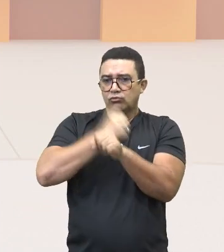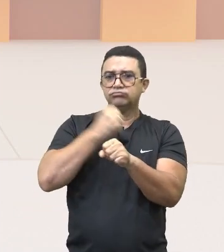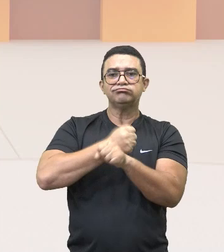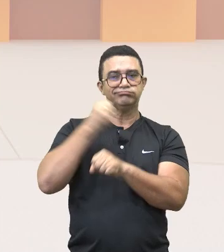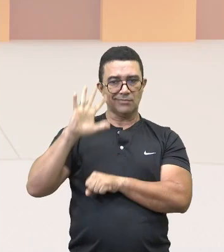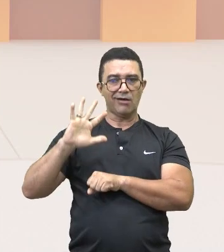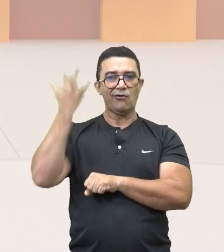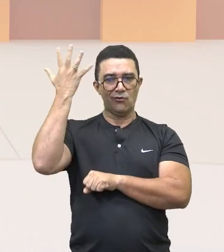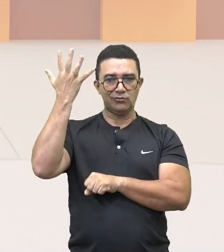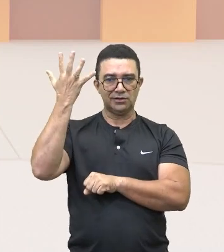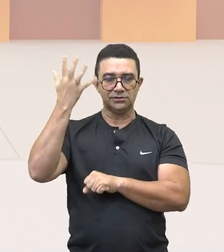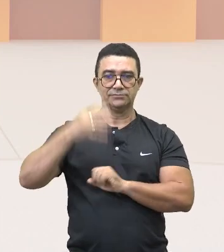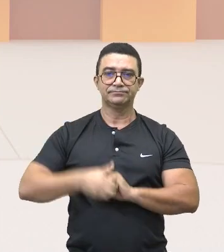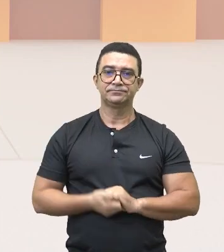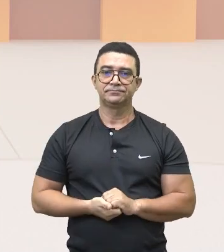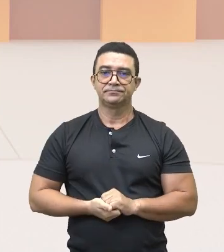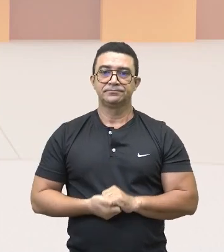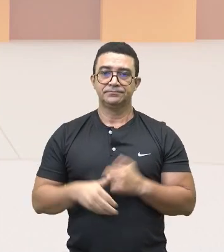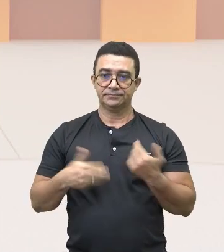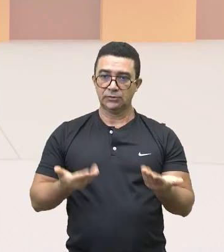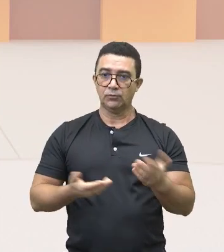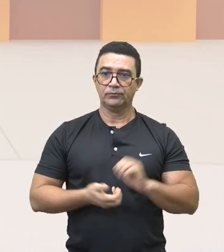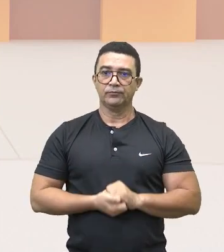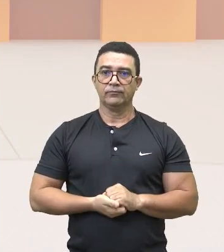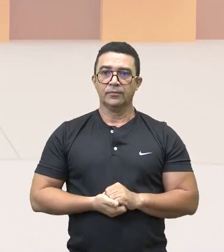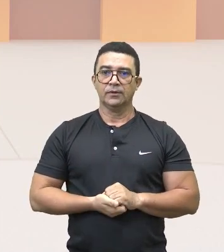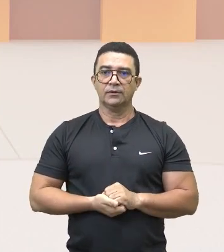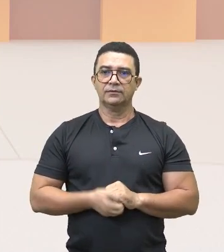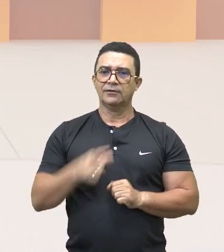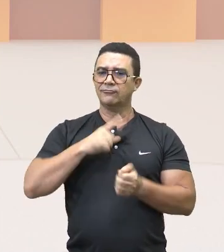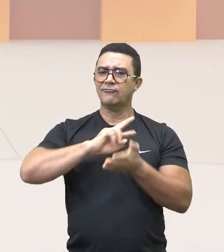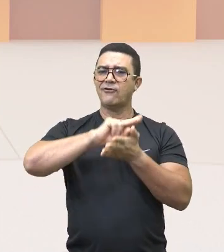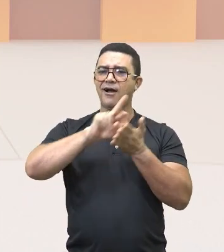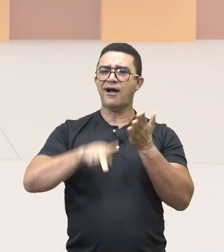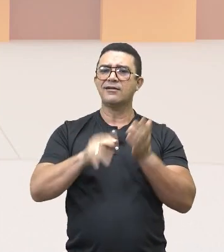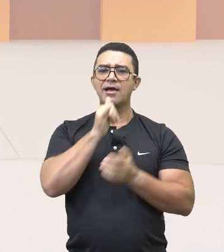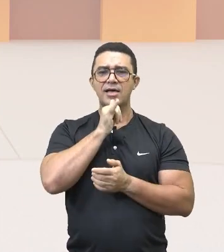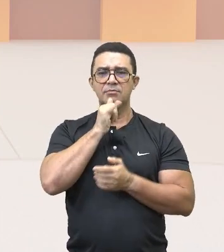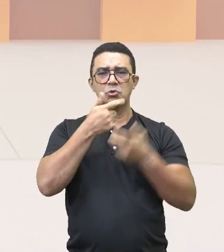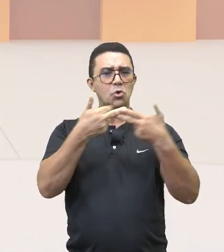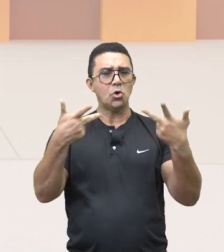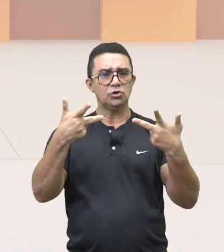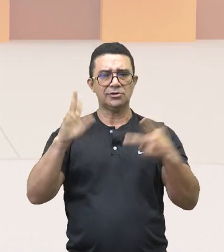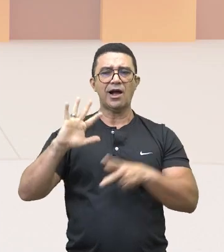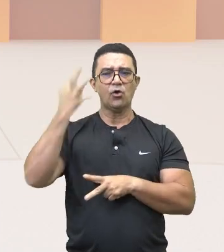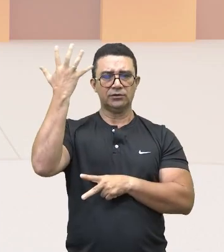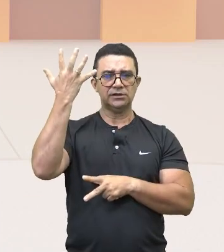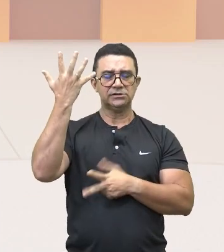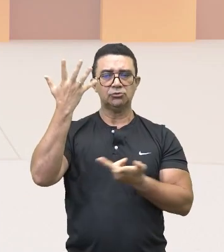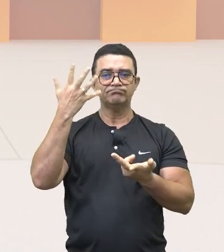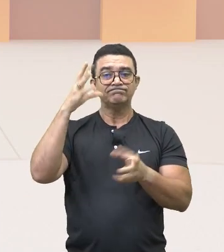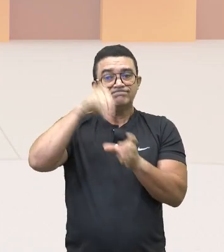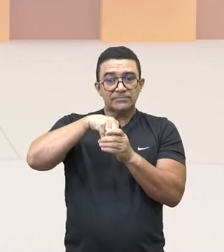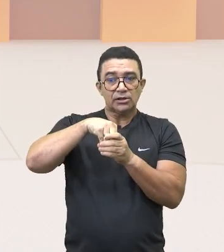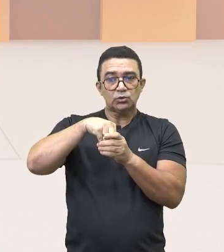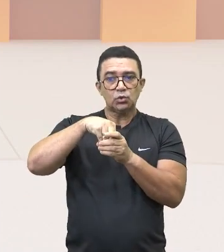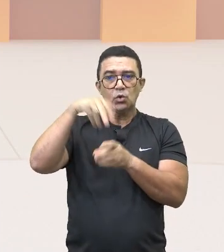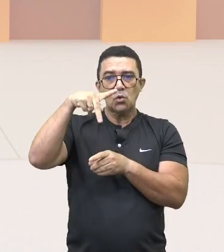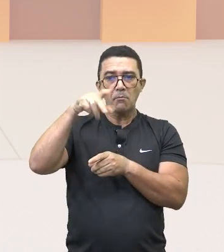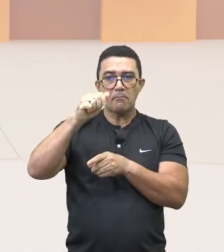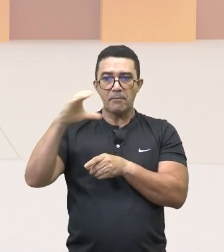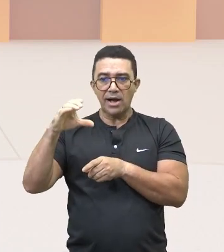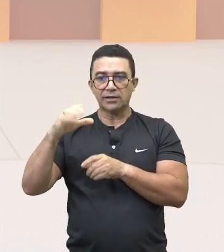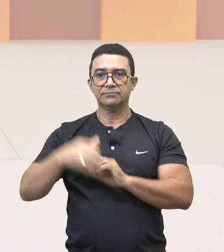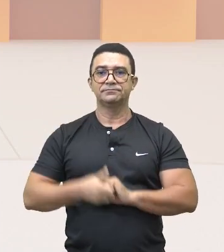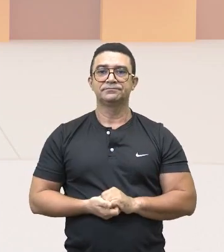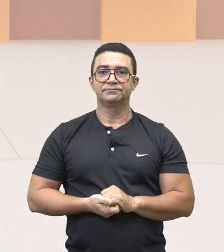mudanças acontecem e tudo mais, né? A gente tem aí, né, vários exemplos de coisas que aconteceram com relação ao PAC, né? Um deles que ficou bem